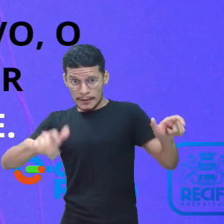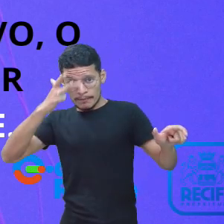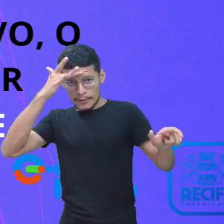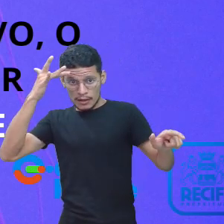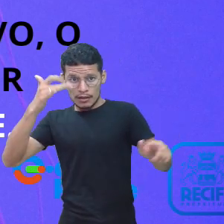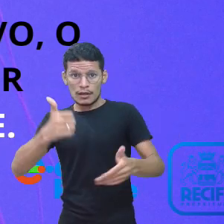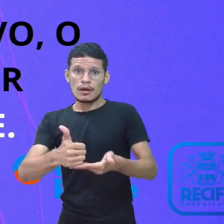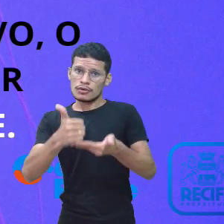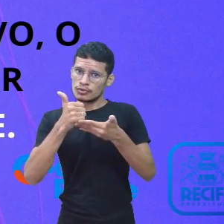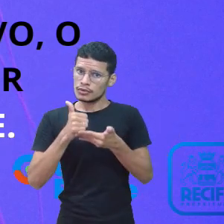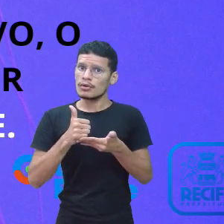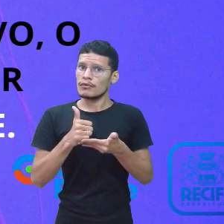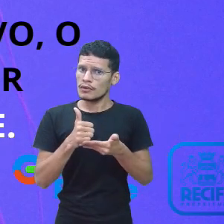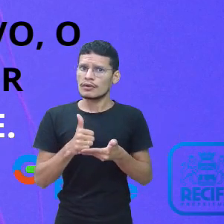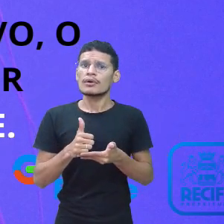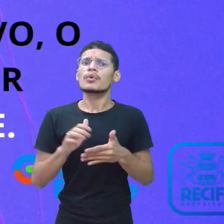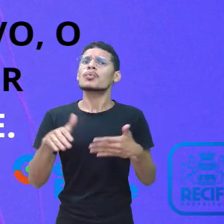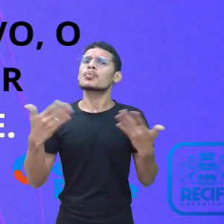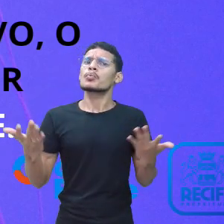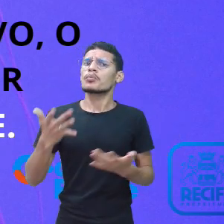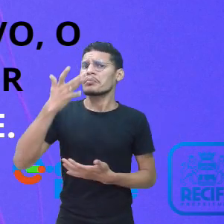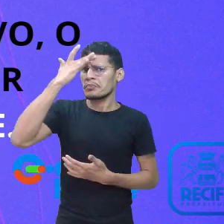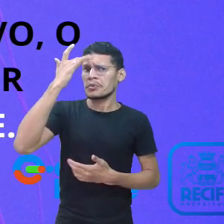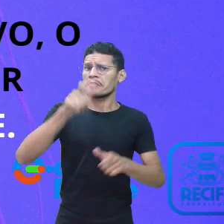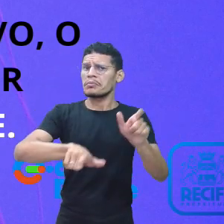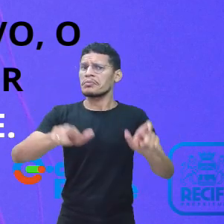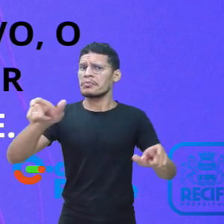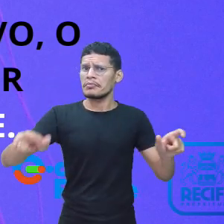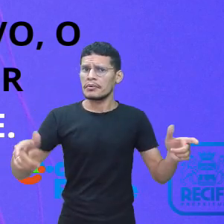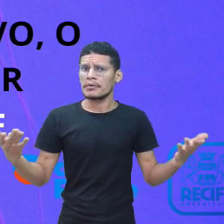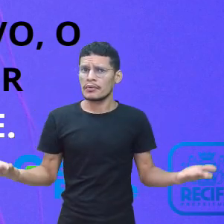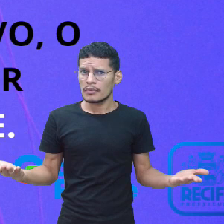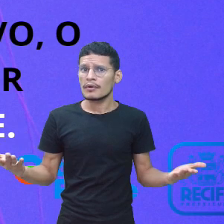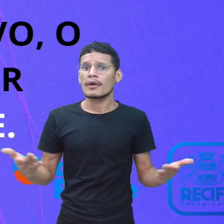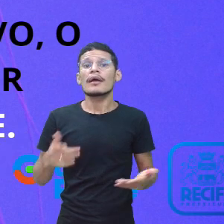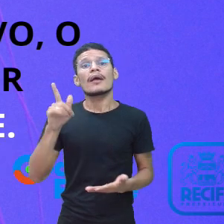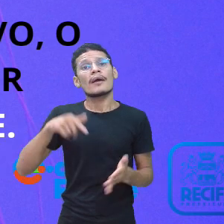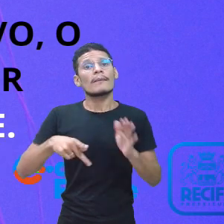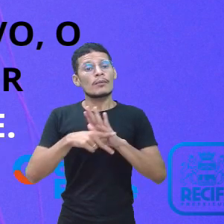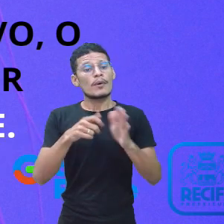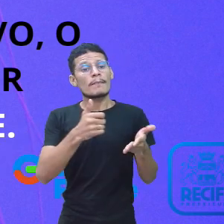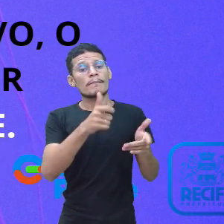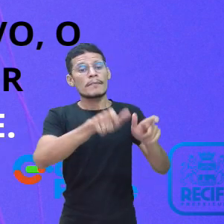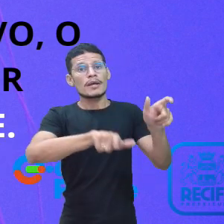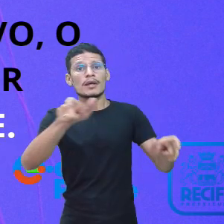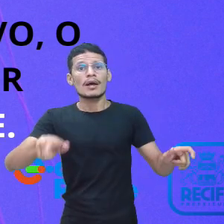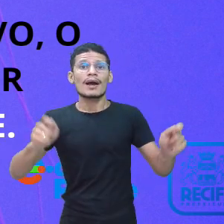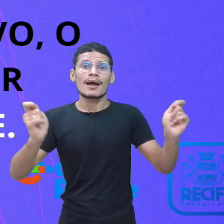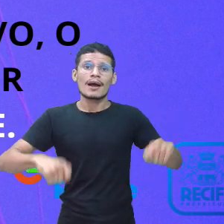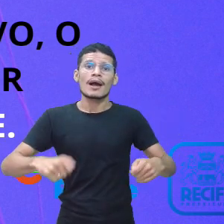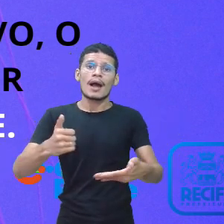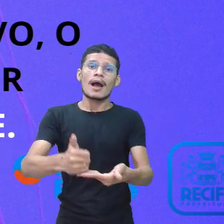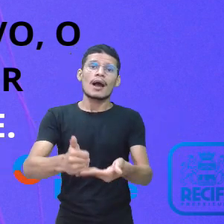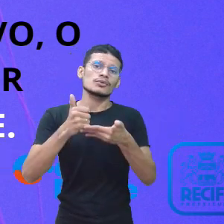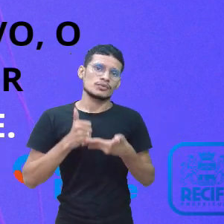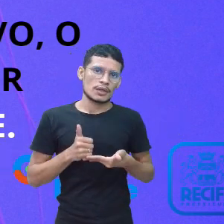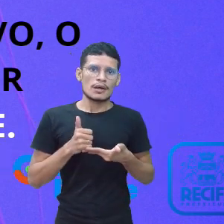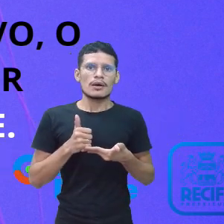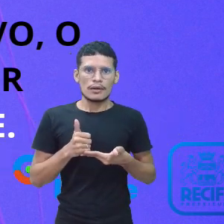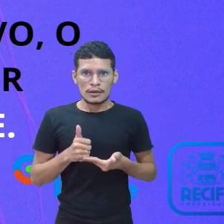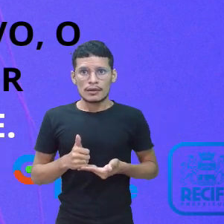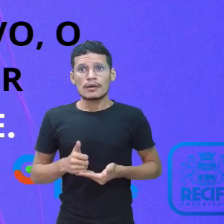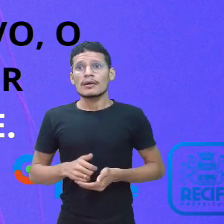ajudavam. Então, nós temos aqui quem eram essas pessoas, né? Eram pessoas que ajudavam. Então,